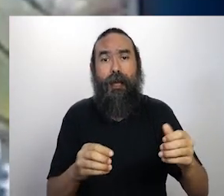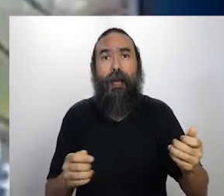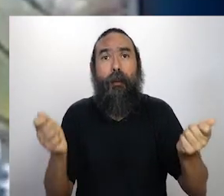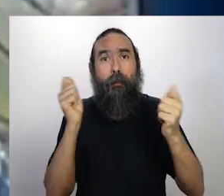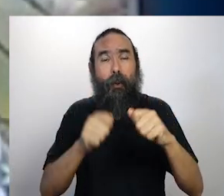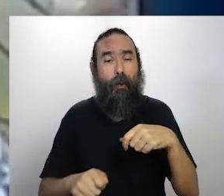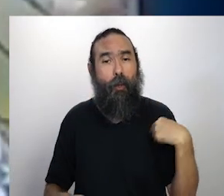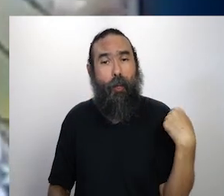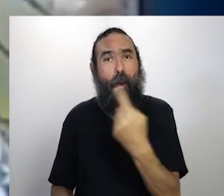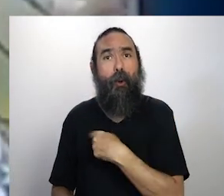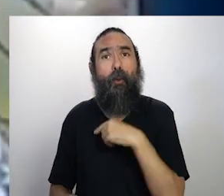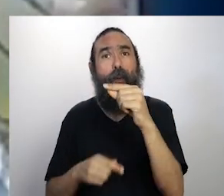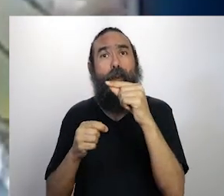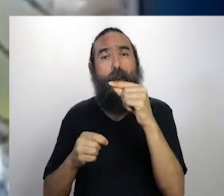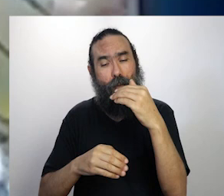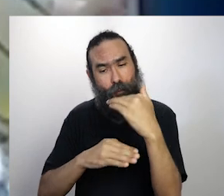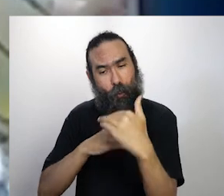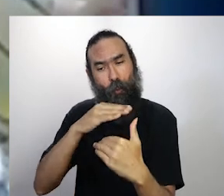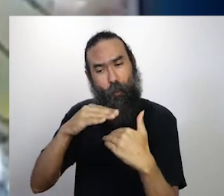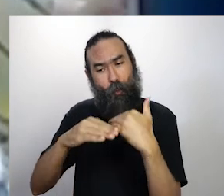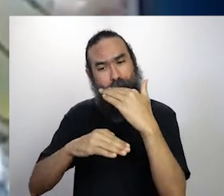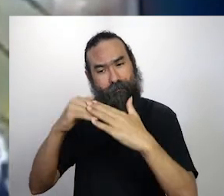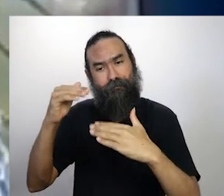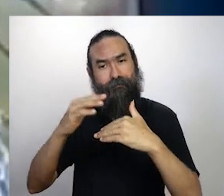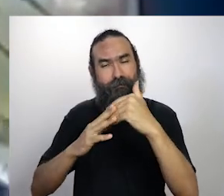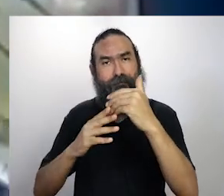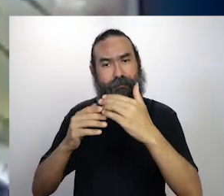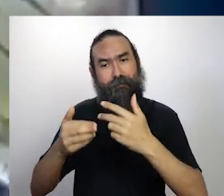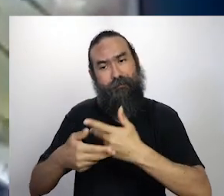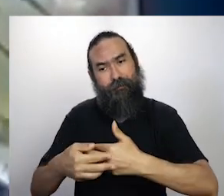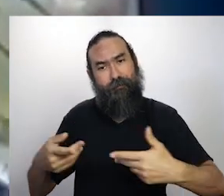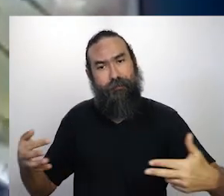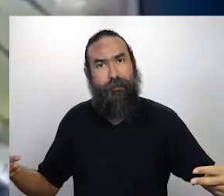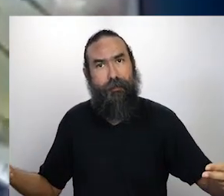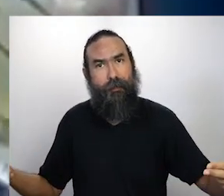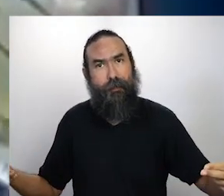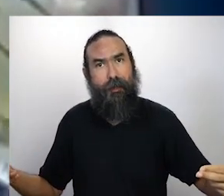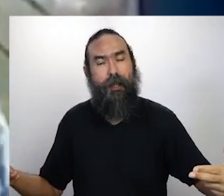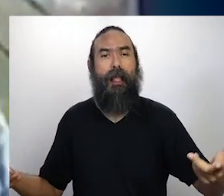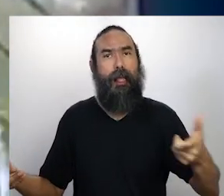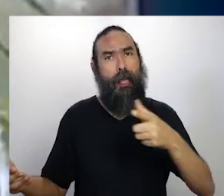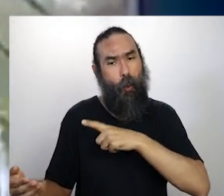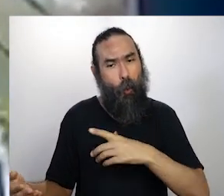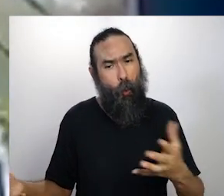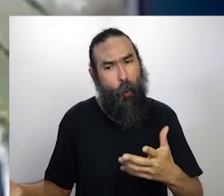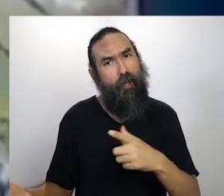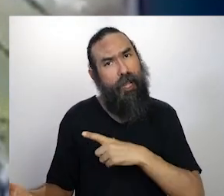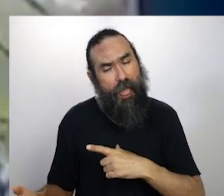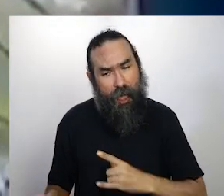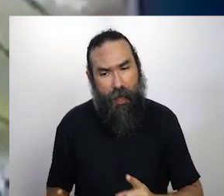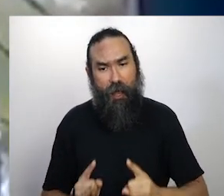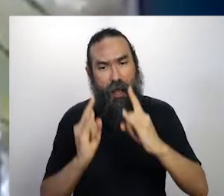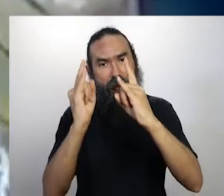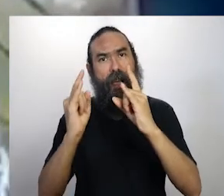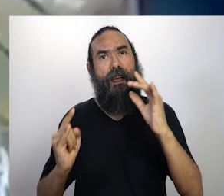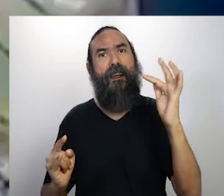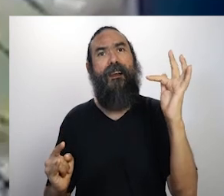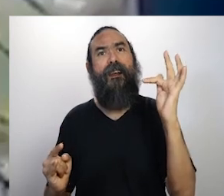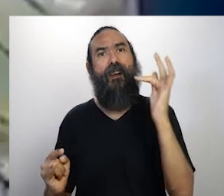fortes para que a gente pudesse construir todas essas coisas. Assim, hoje você tem institutos